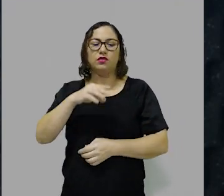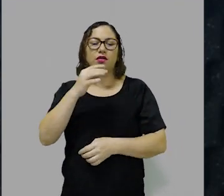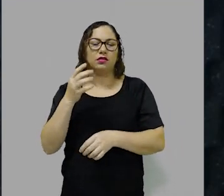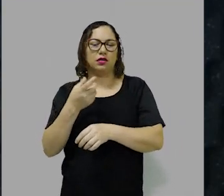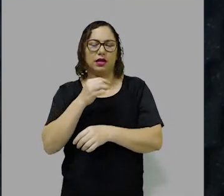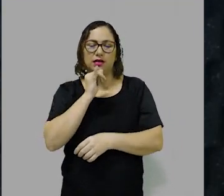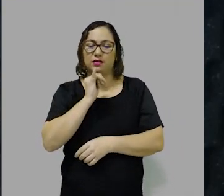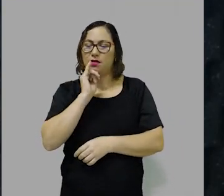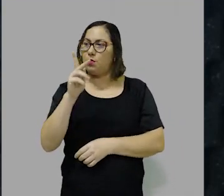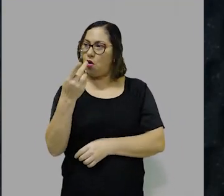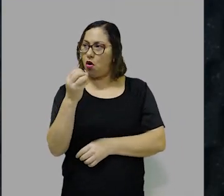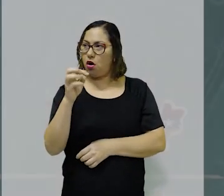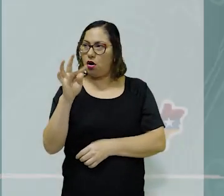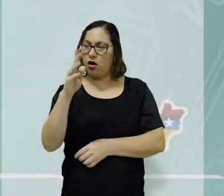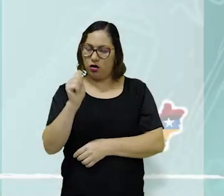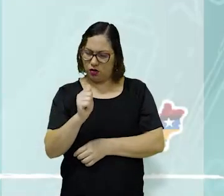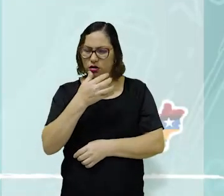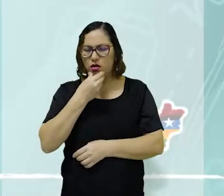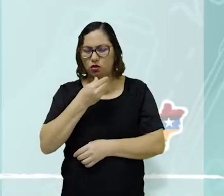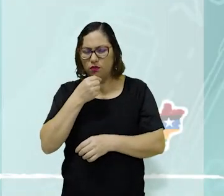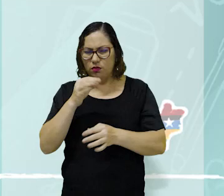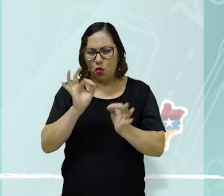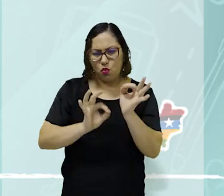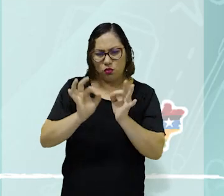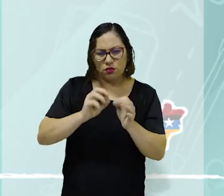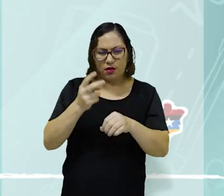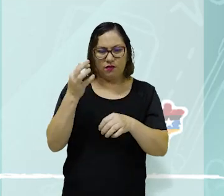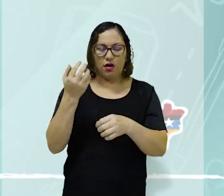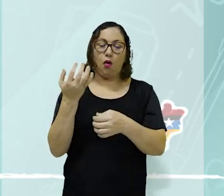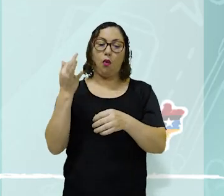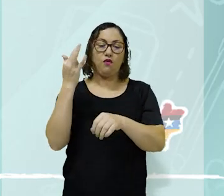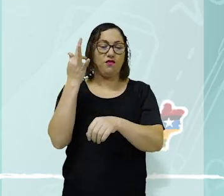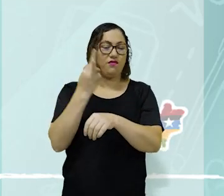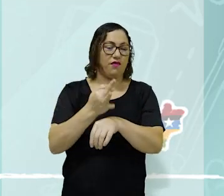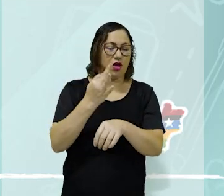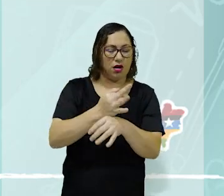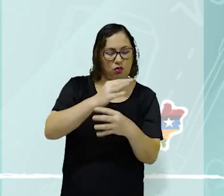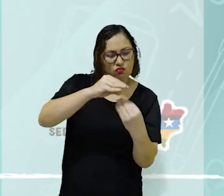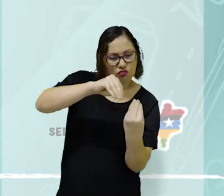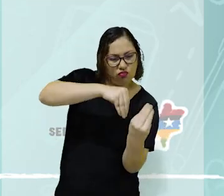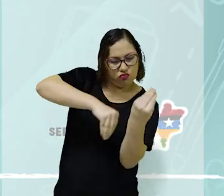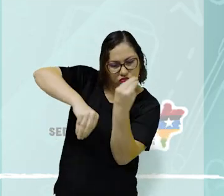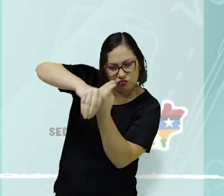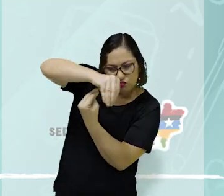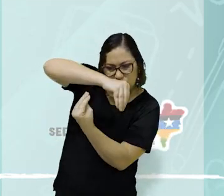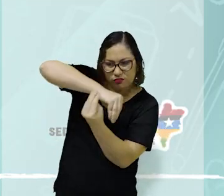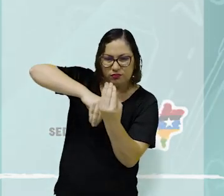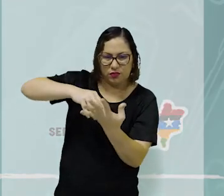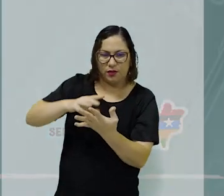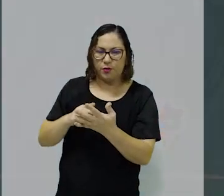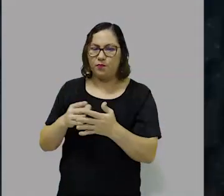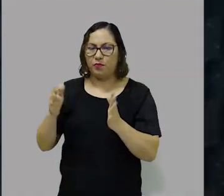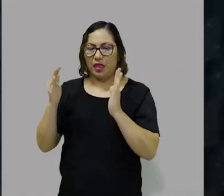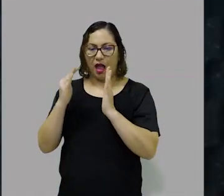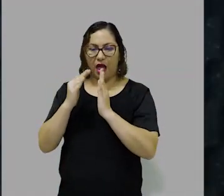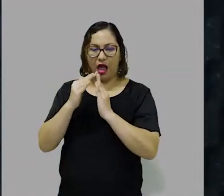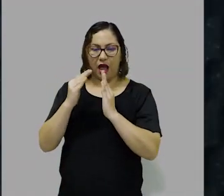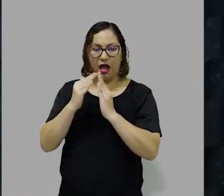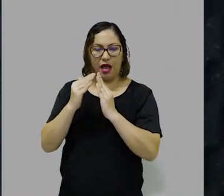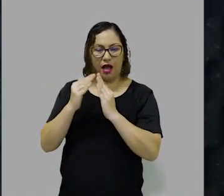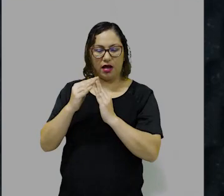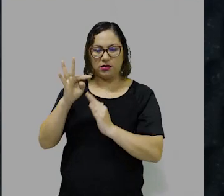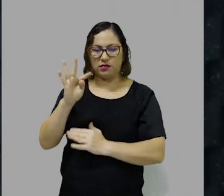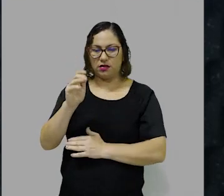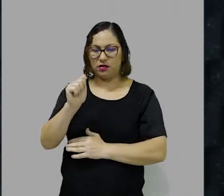de árvores e vidro, né, que brincavam com liberdade visual. A Casa Tassel, do Horta, ela